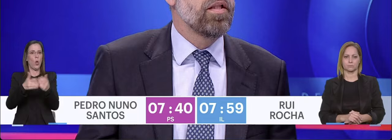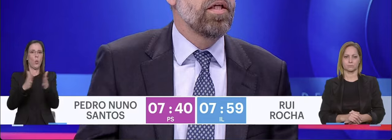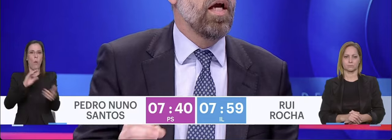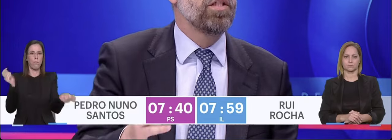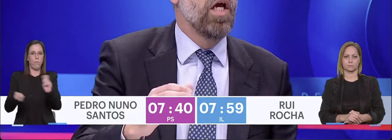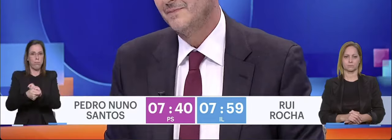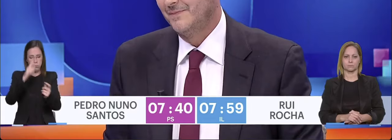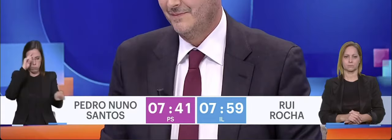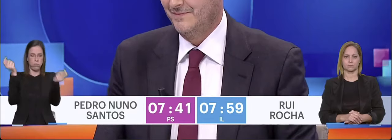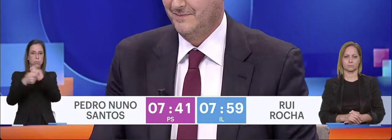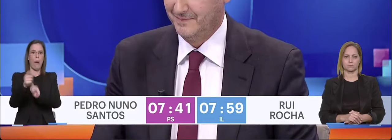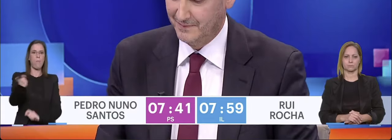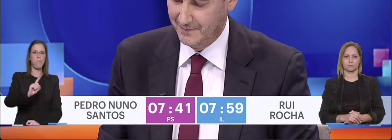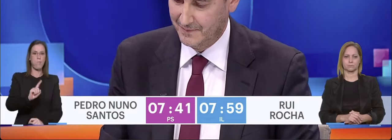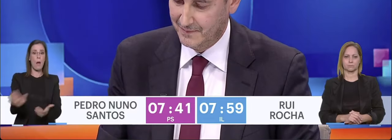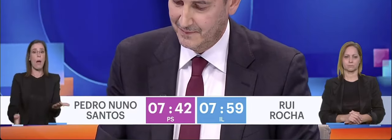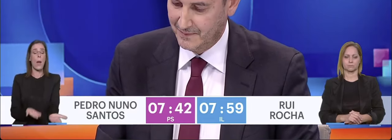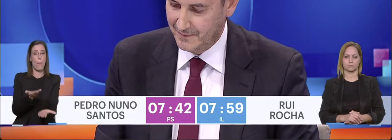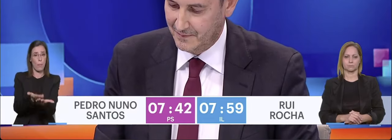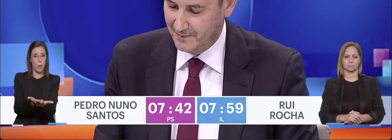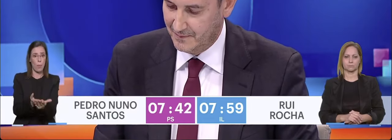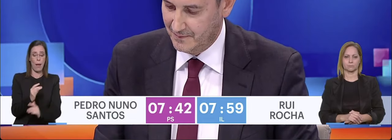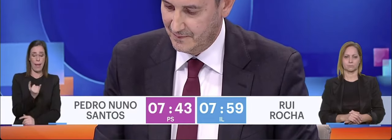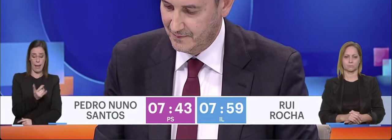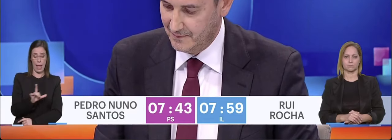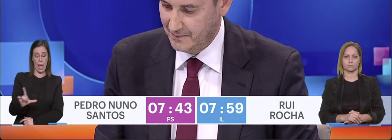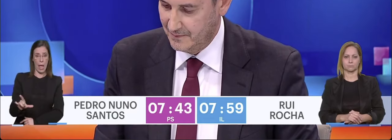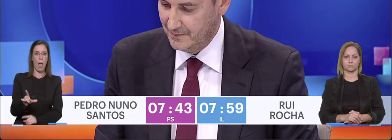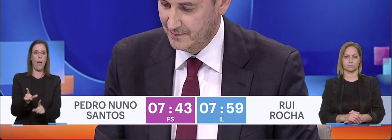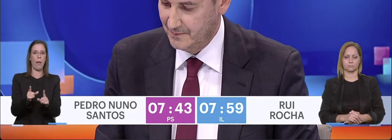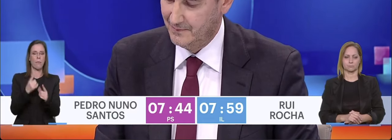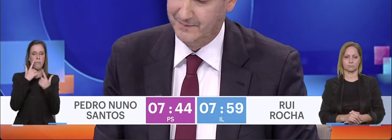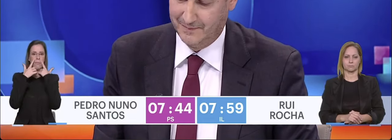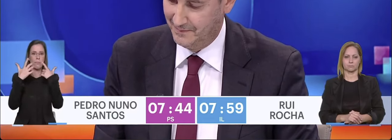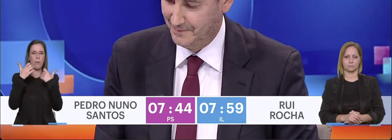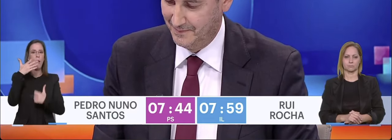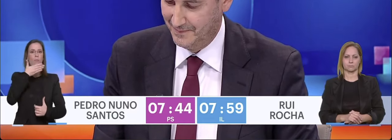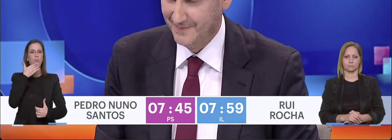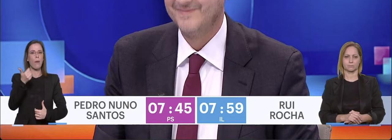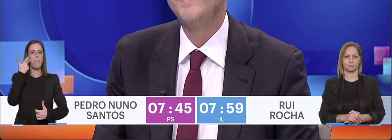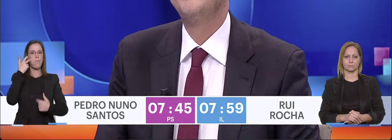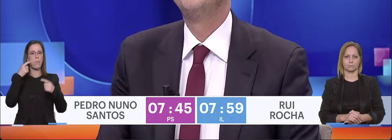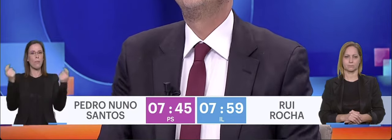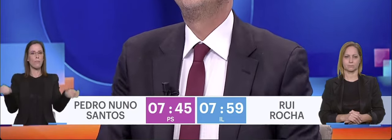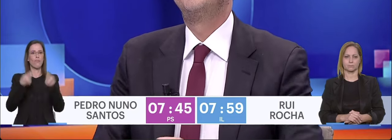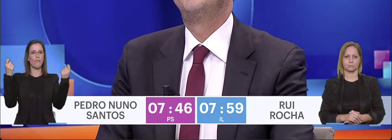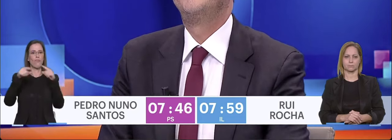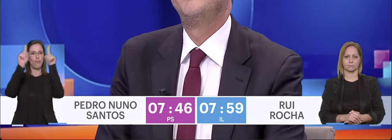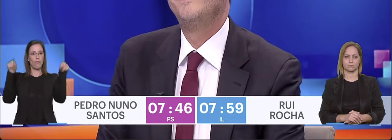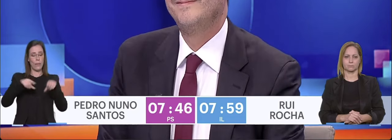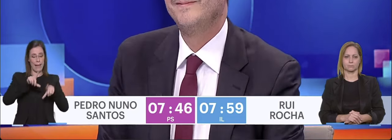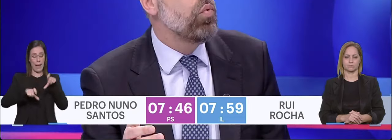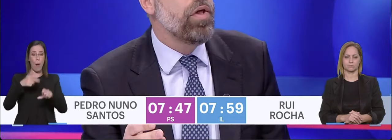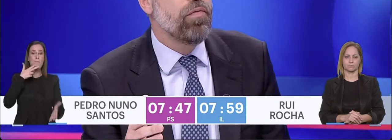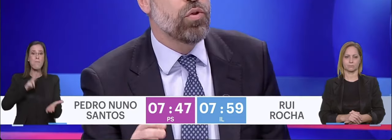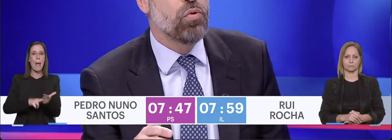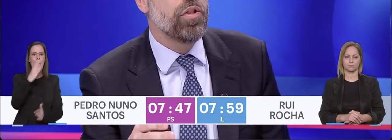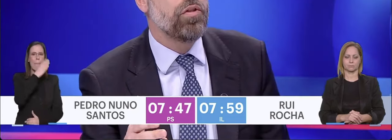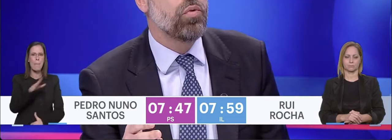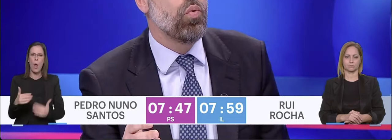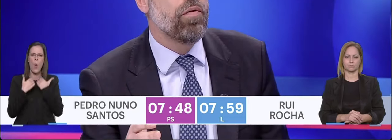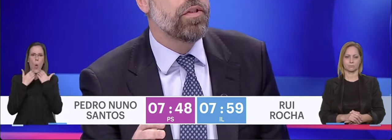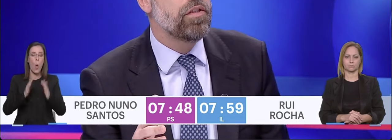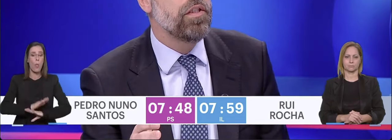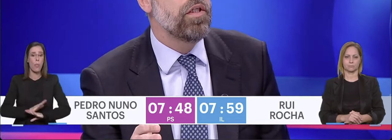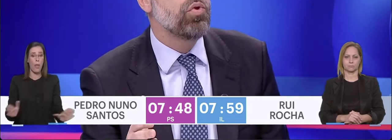ser radicais as propostas do do da iniciativa Liberal ficam bem nos cartazes e provavelmente até nos gráficos só que elas depois não são excluíveis ou